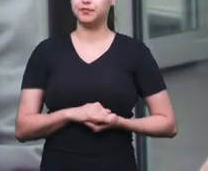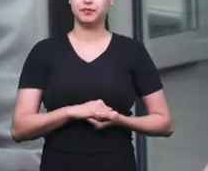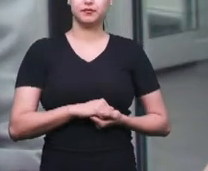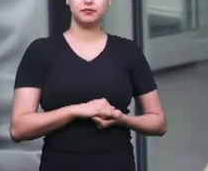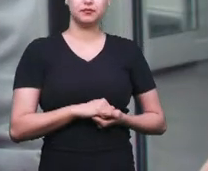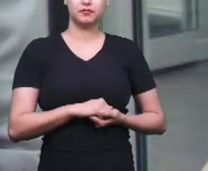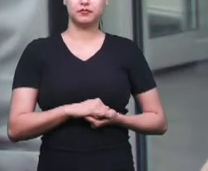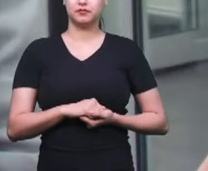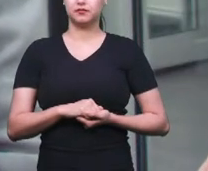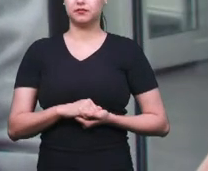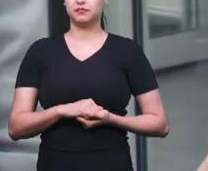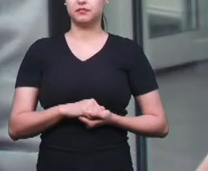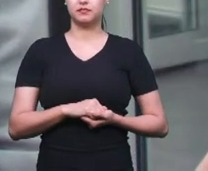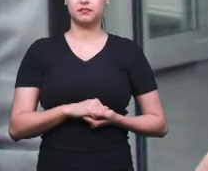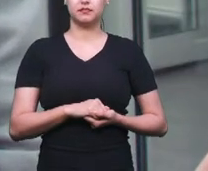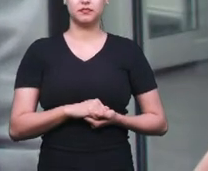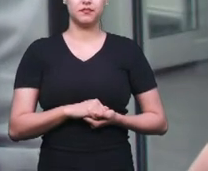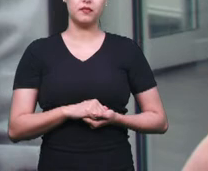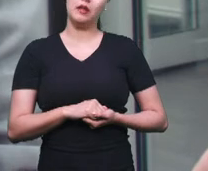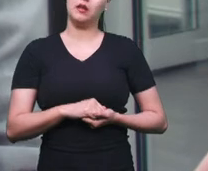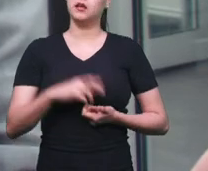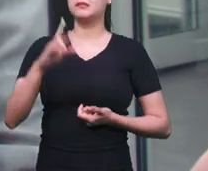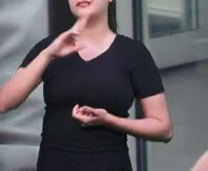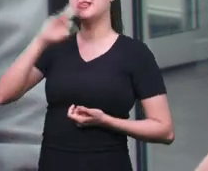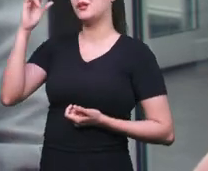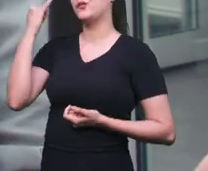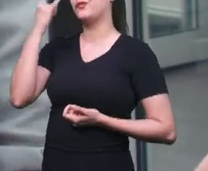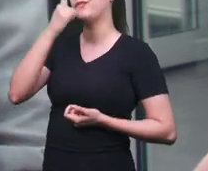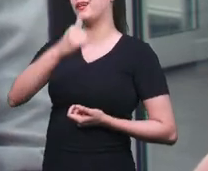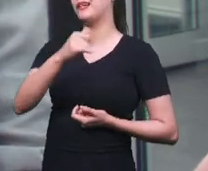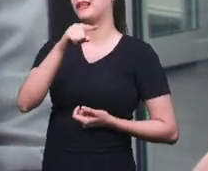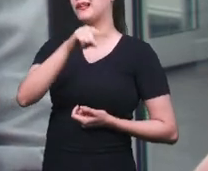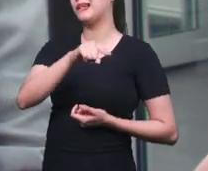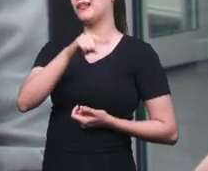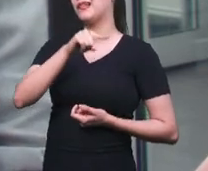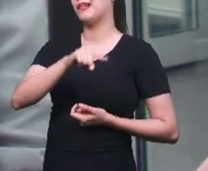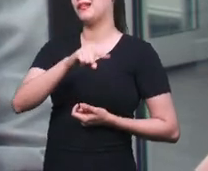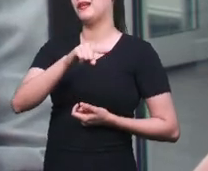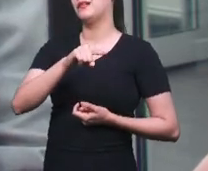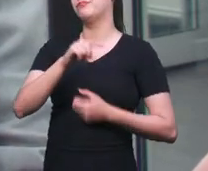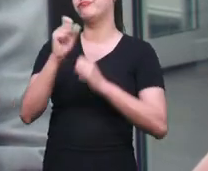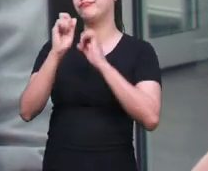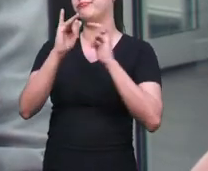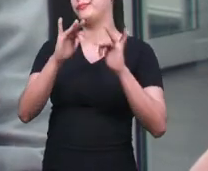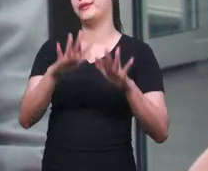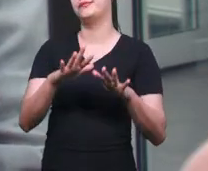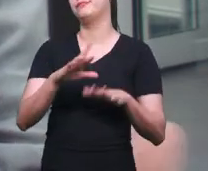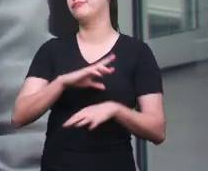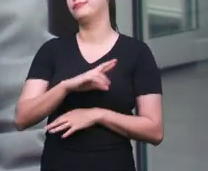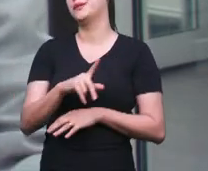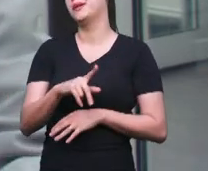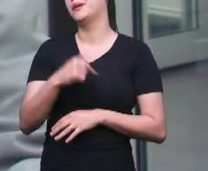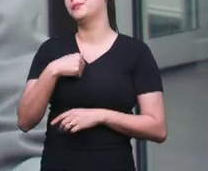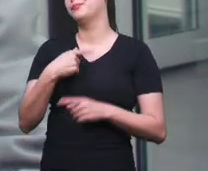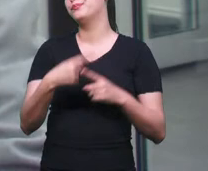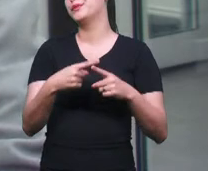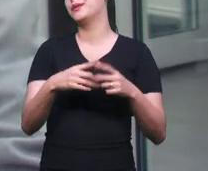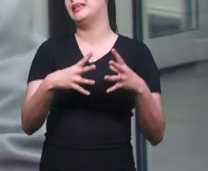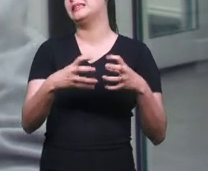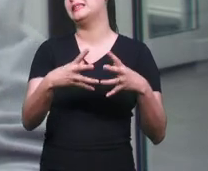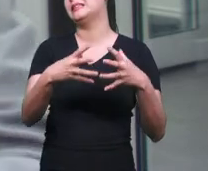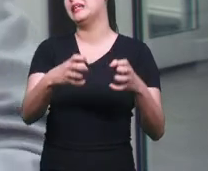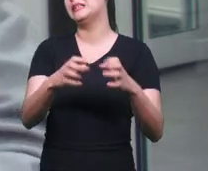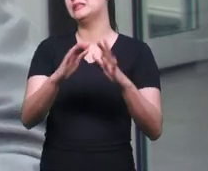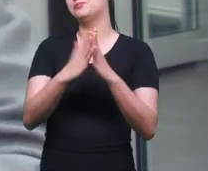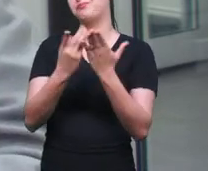Senhor, eu falei lá para os meus familiares, eu em vez de bênção arrumei uma confusão com todo mundo. Aí o texto falou